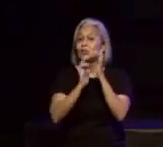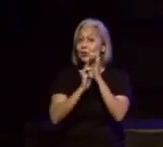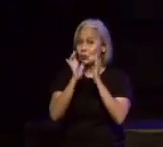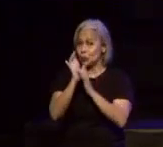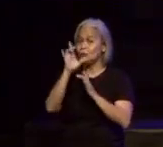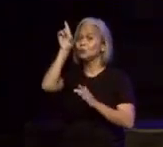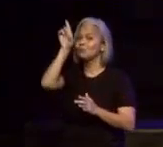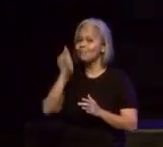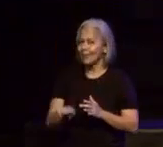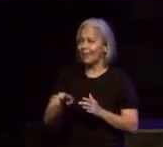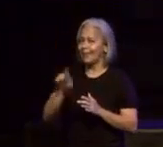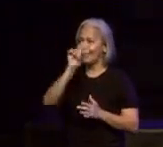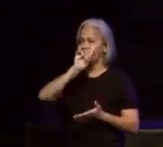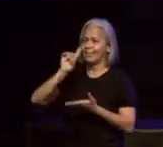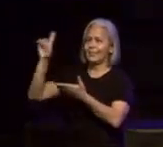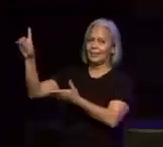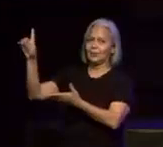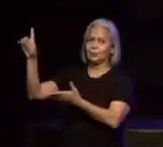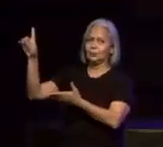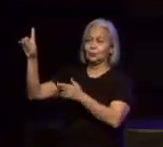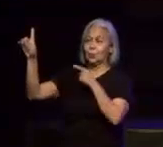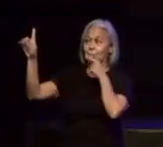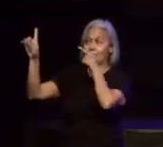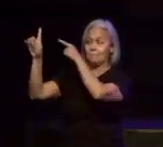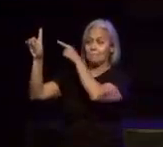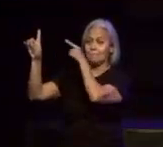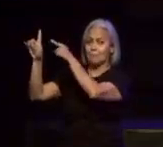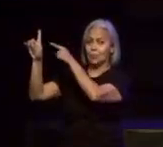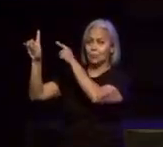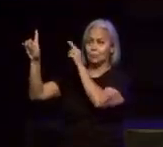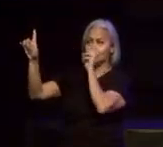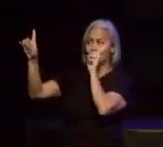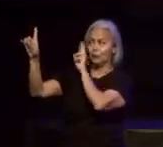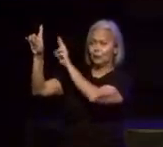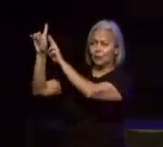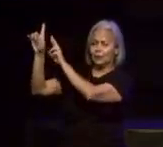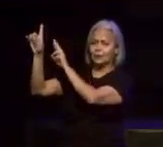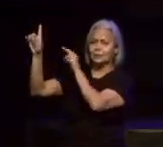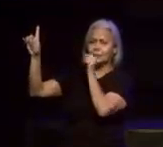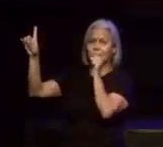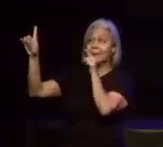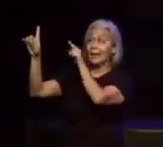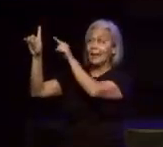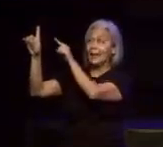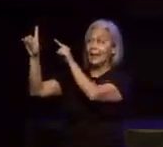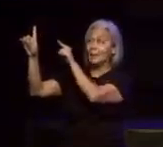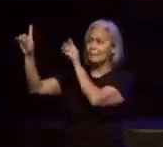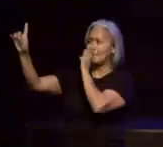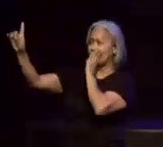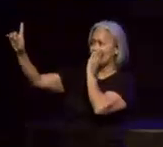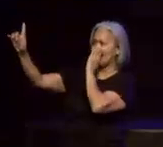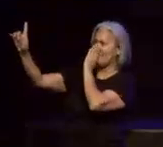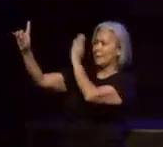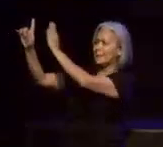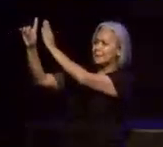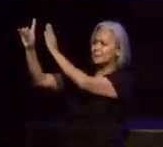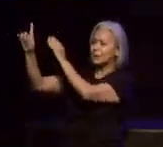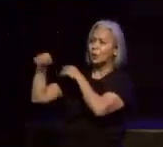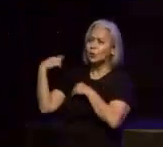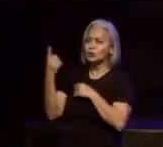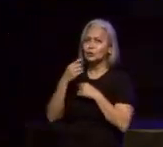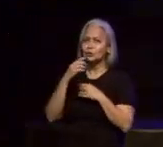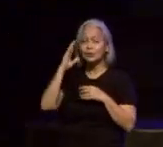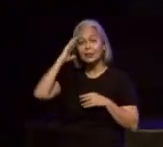Filho de Deus e nosso Rei. Esse é um ponto de referência para todos nós, ele é fundamental para nós entendermos o nosso